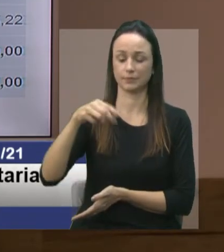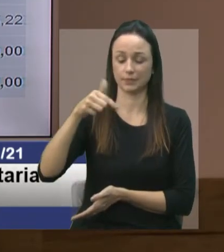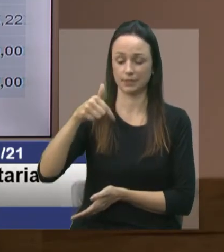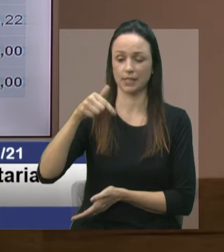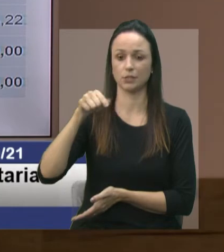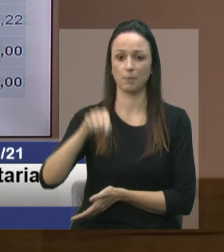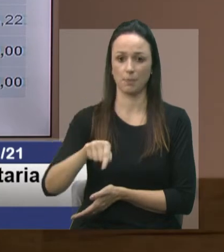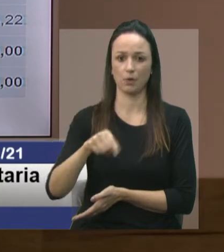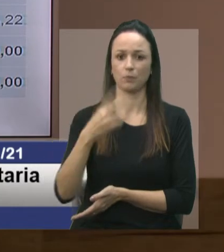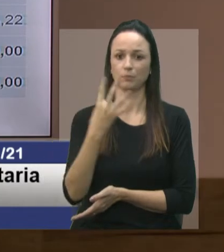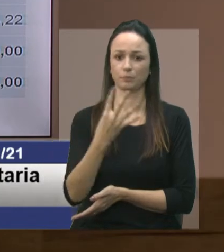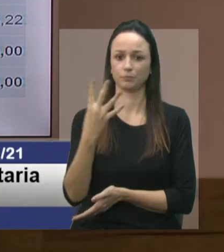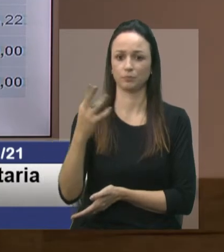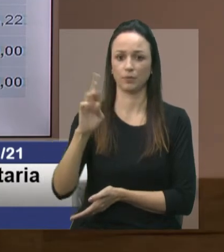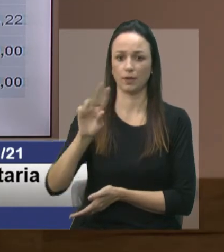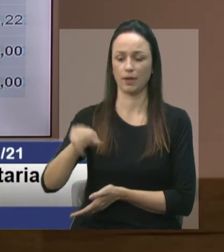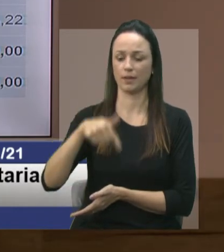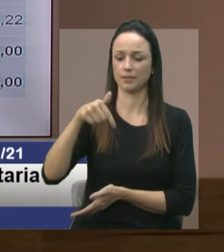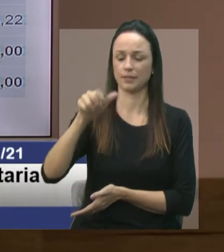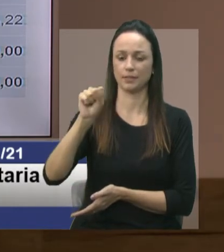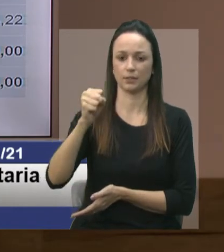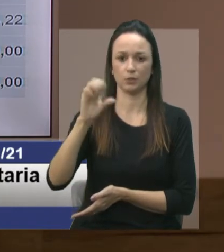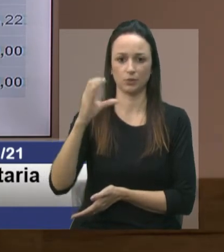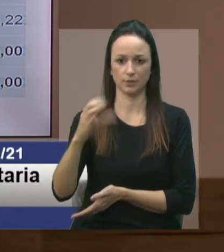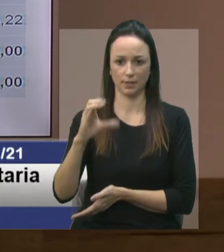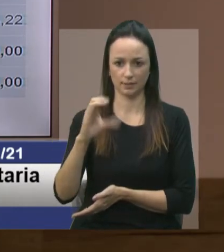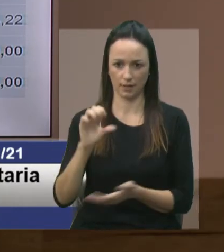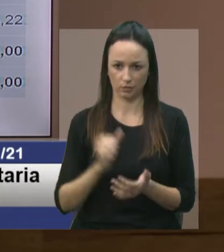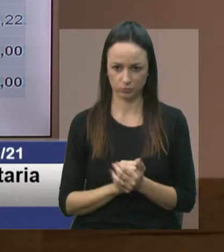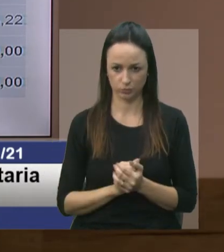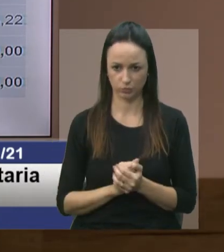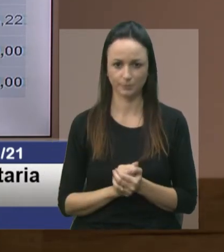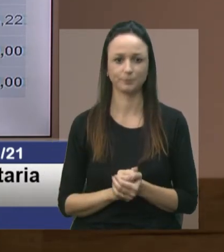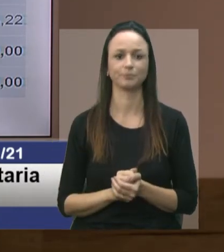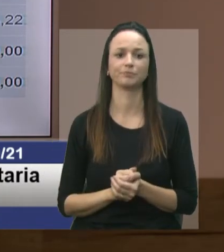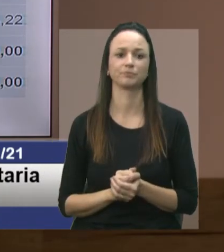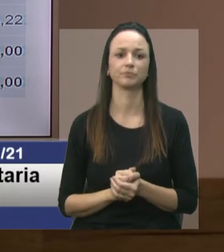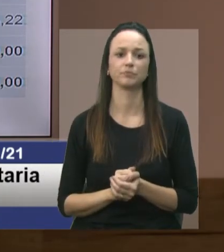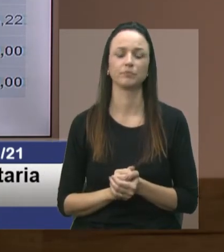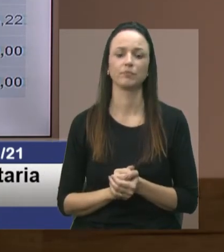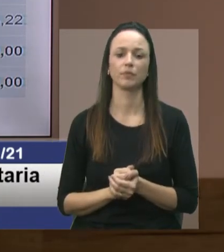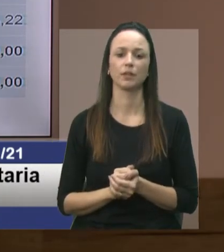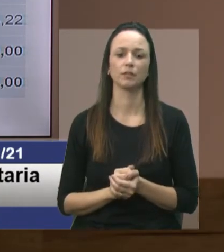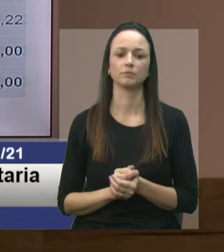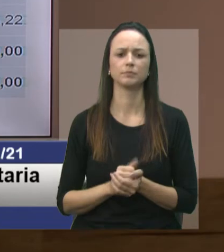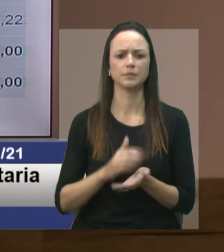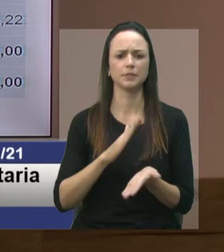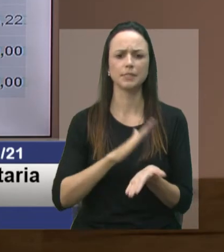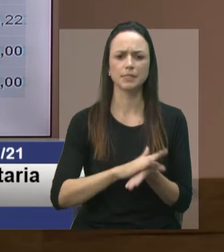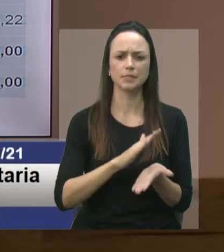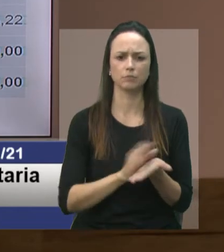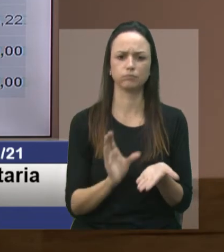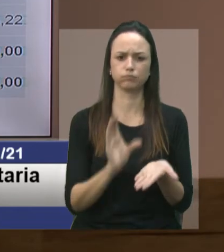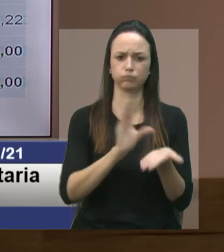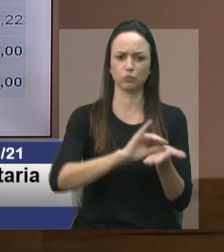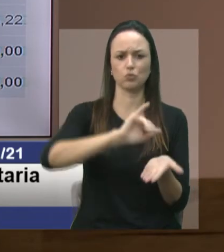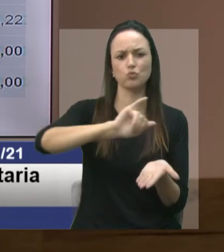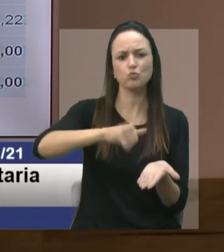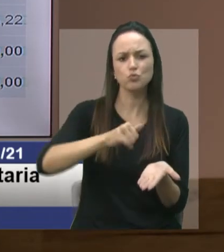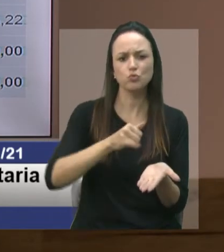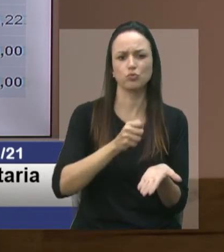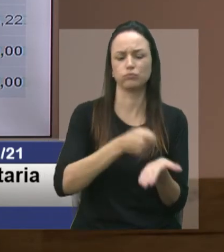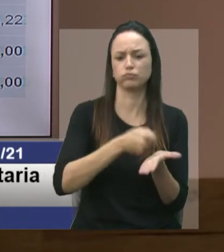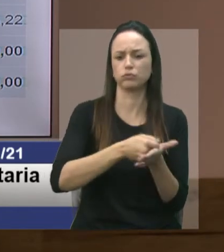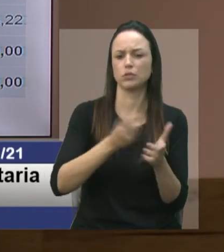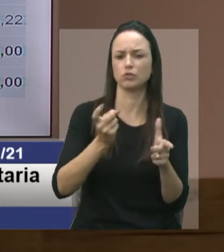R$ 105.037.444,78. Uma despesa empenhada com juros e encargos da